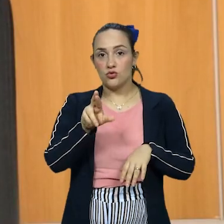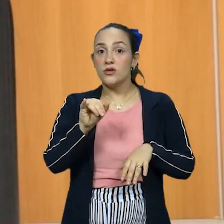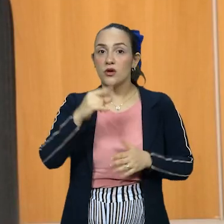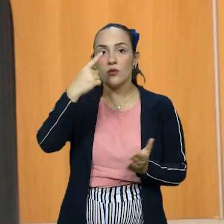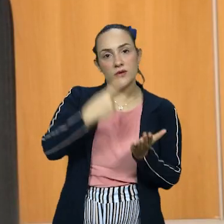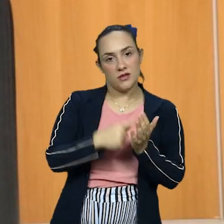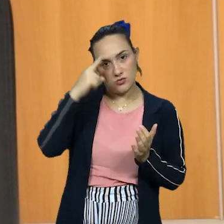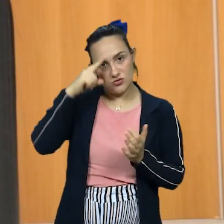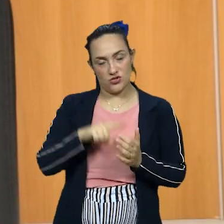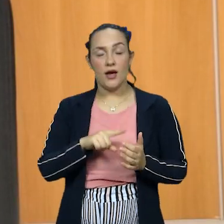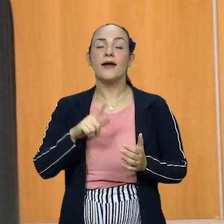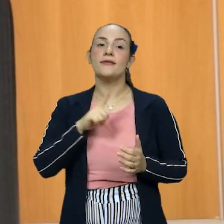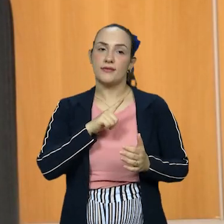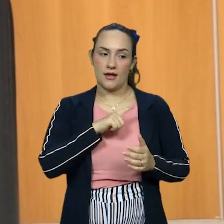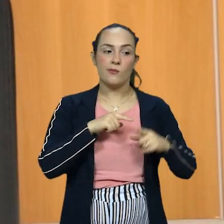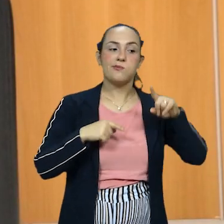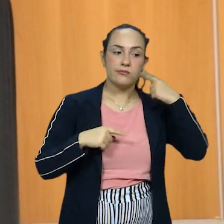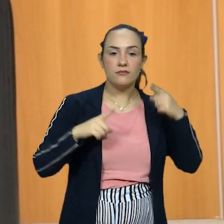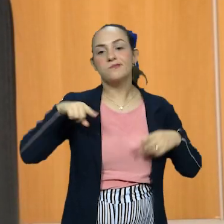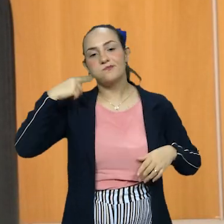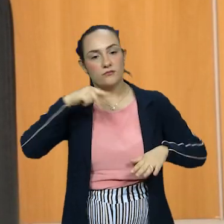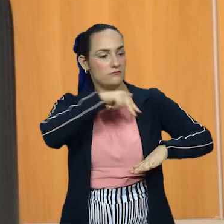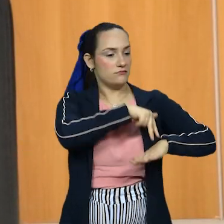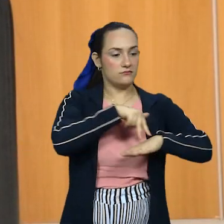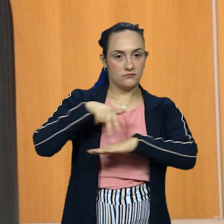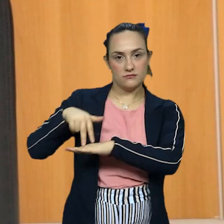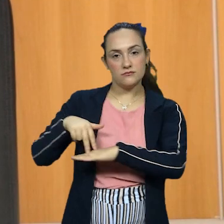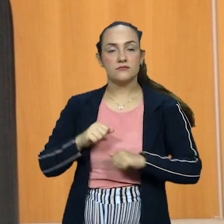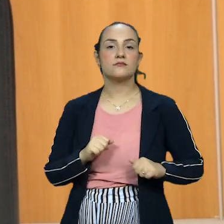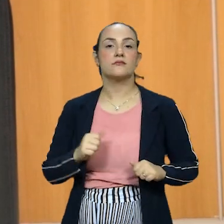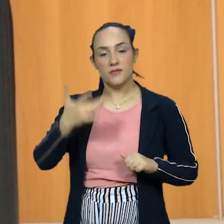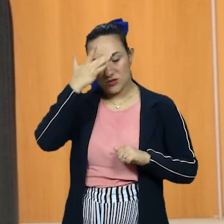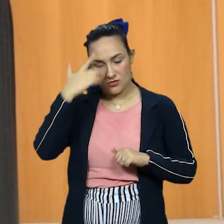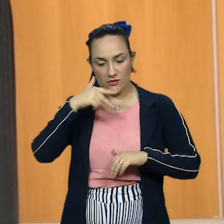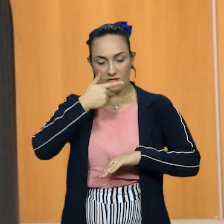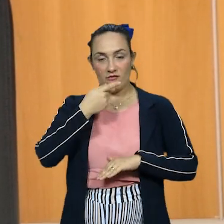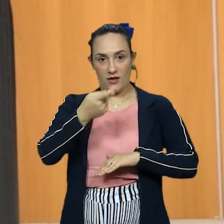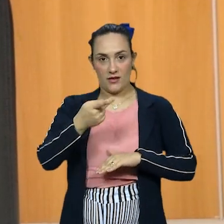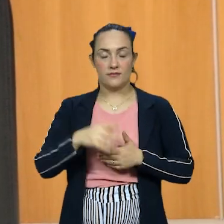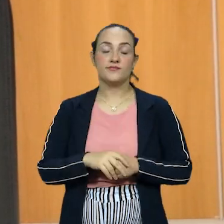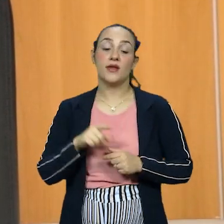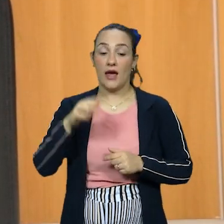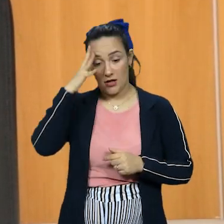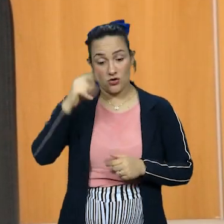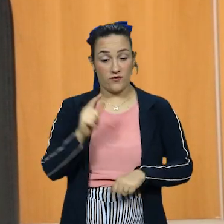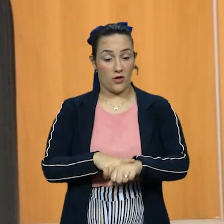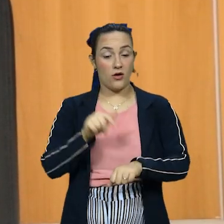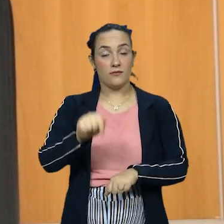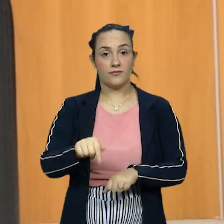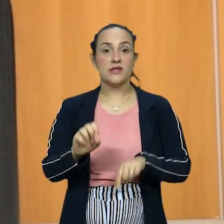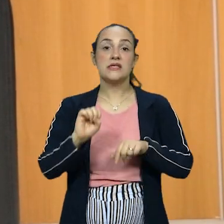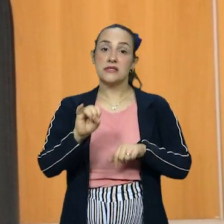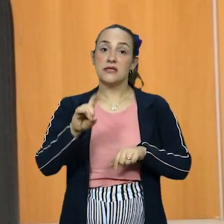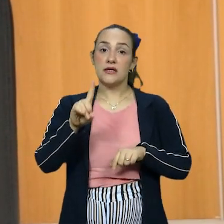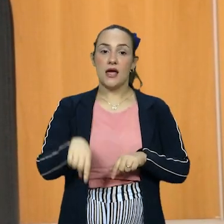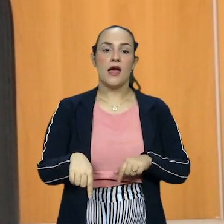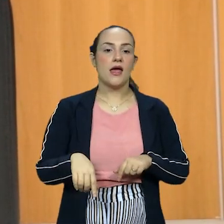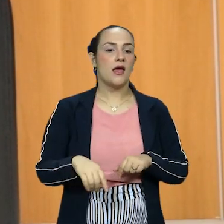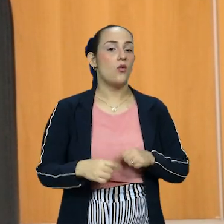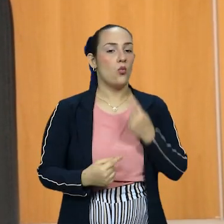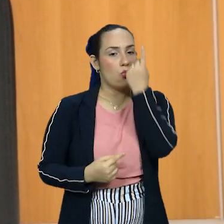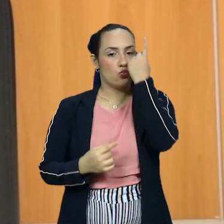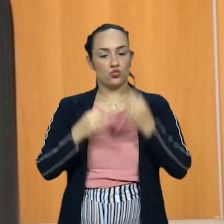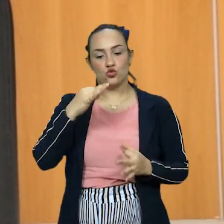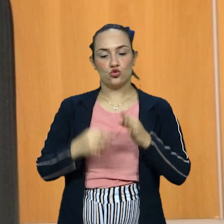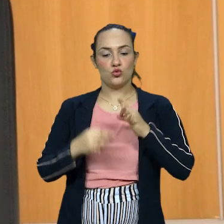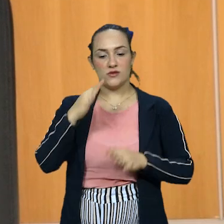uma data de sessão de julgamento, onde há sustentação oral. Os advogados podem falar, o Ministério Público fala, e se toma uma decisão ali. Se for